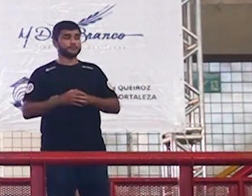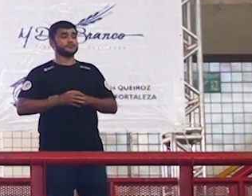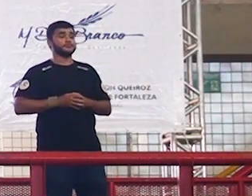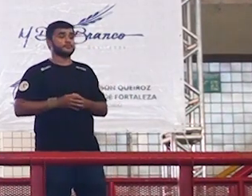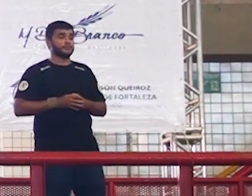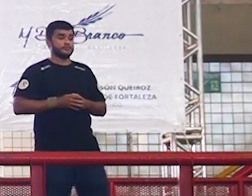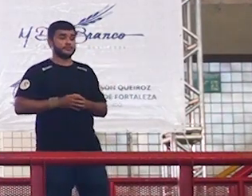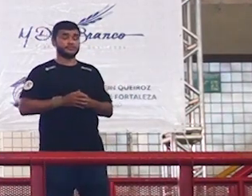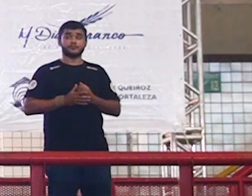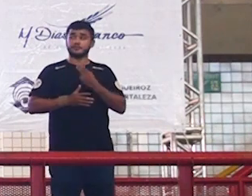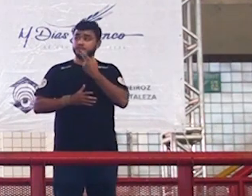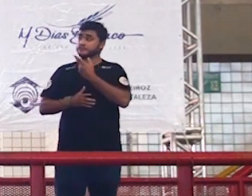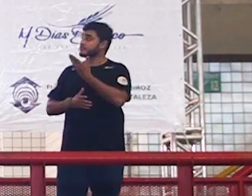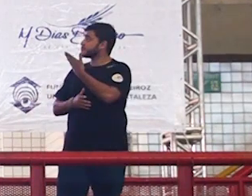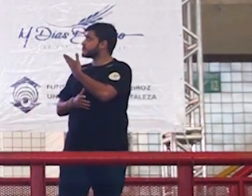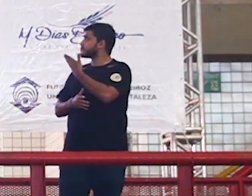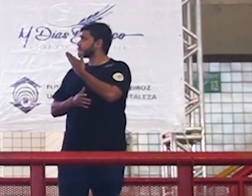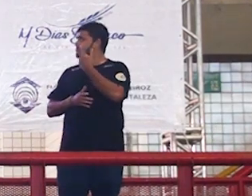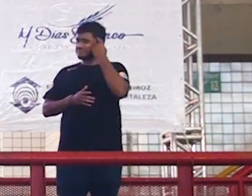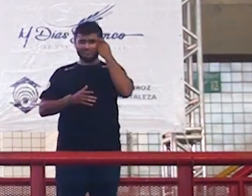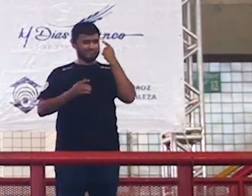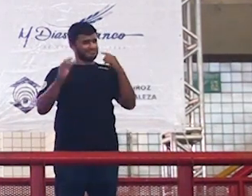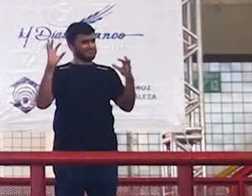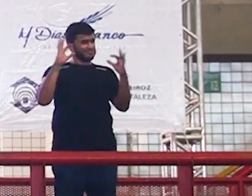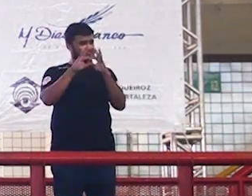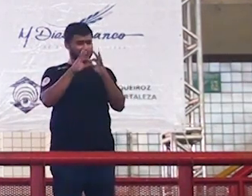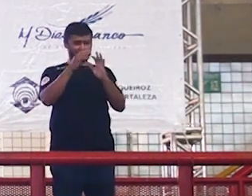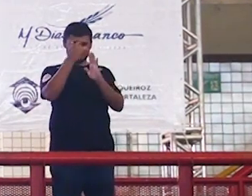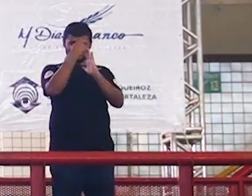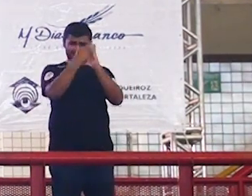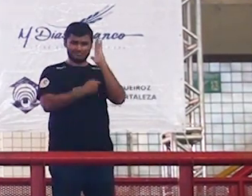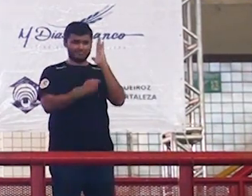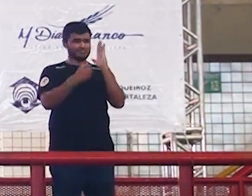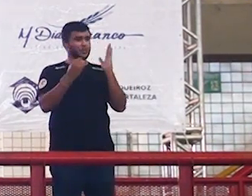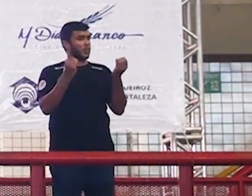de Deus, o que essa prova pediu para falar?